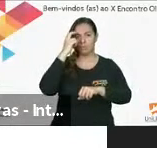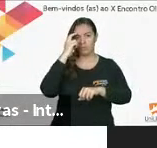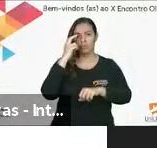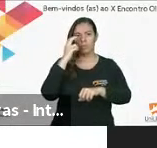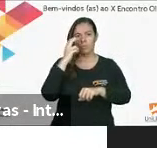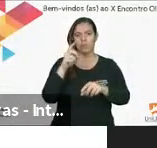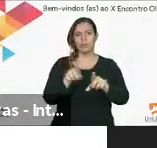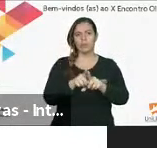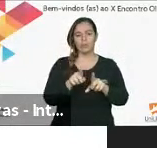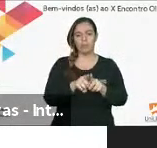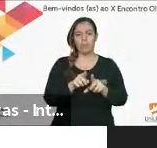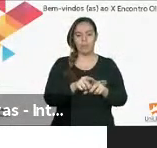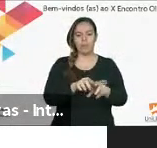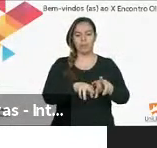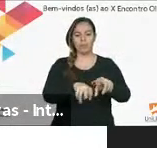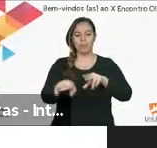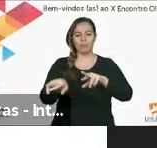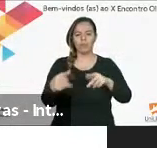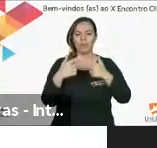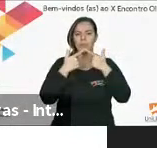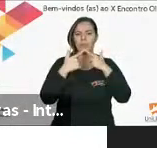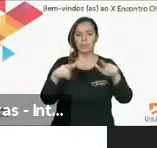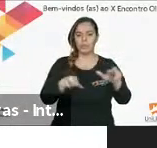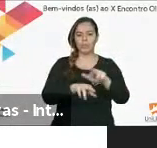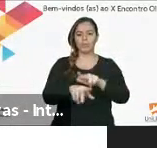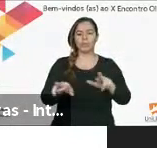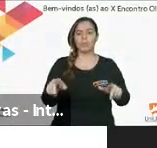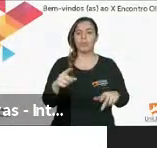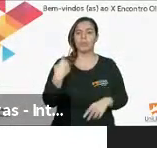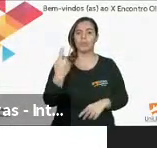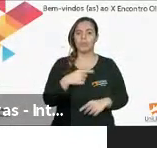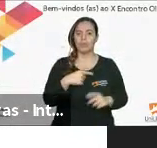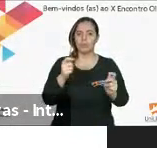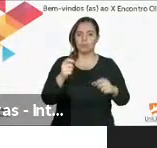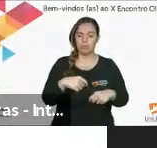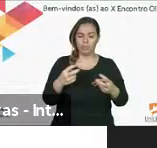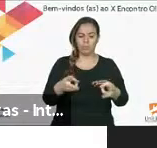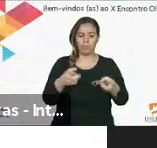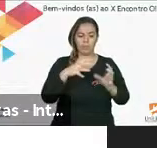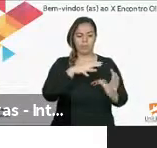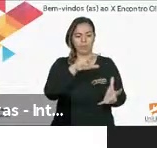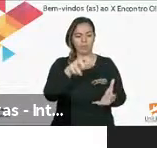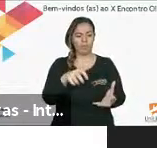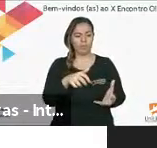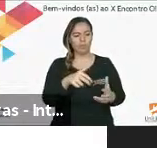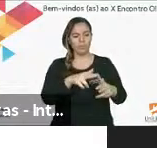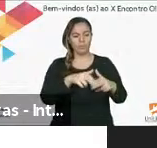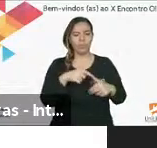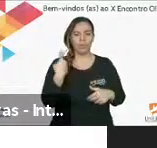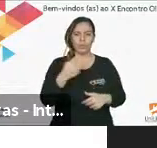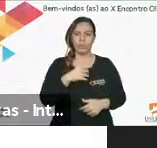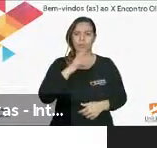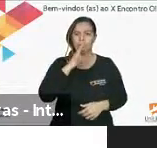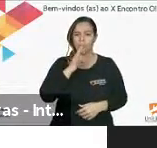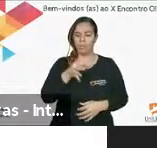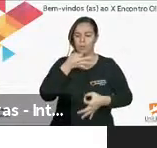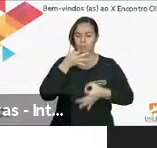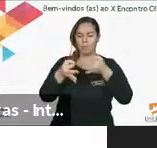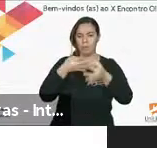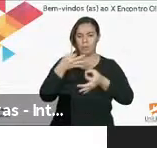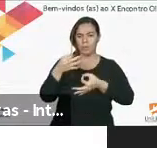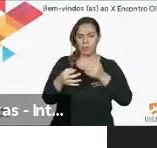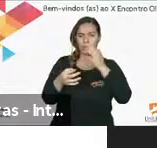diferentes distinções linguísticas e que nós só podemos observar o mundo através dos nossos critérios de distinção,